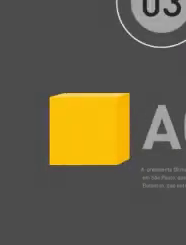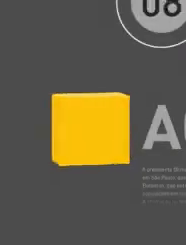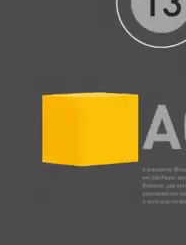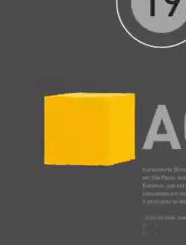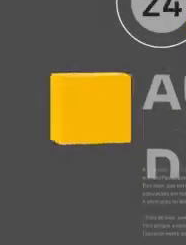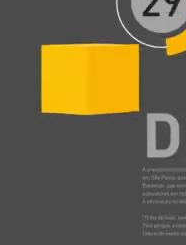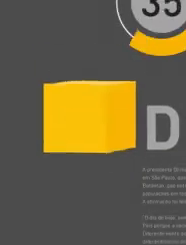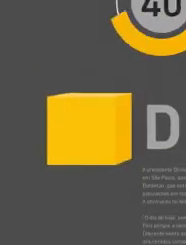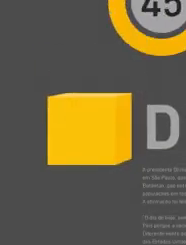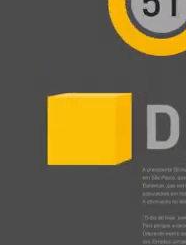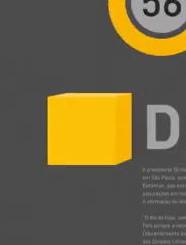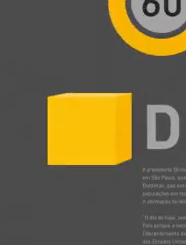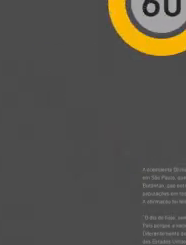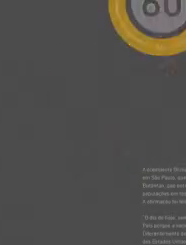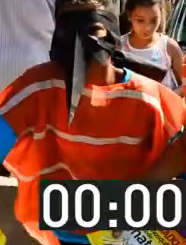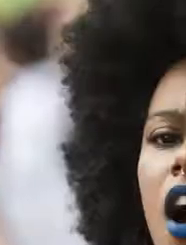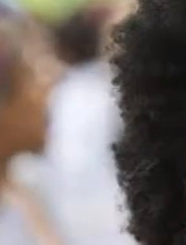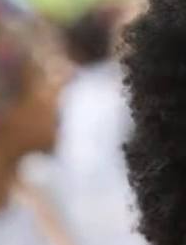o